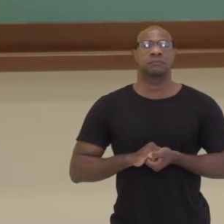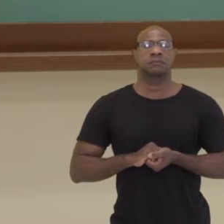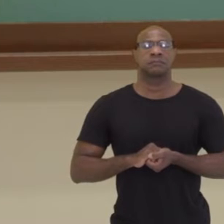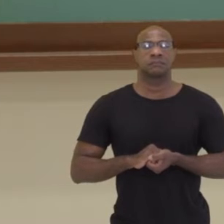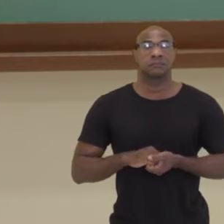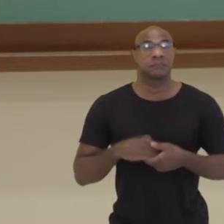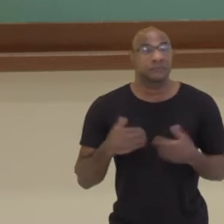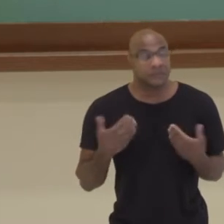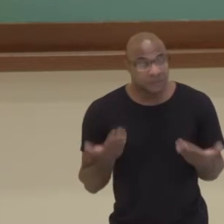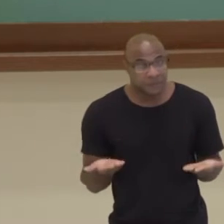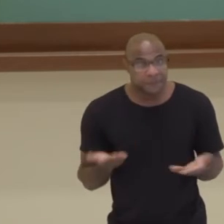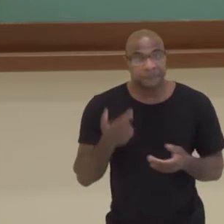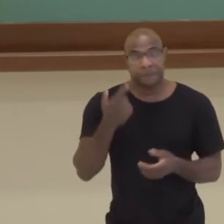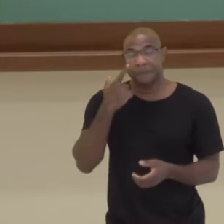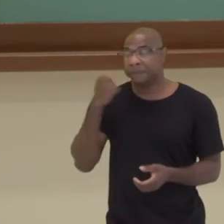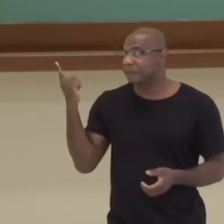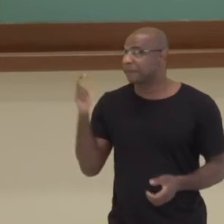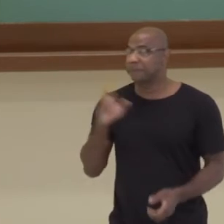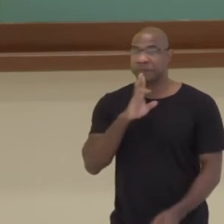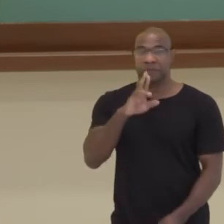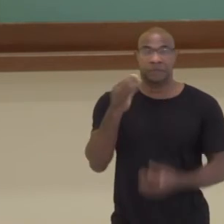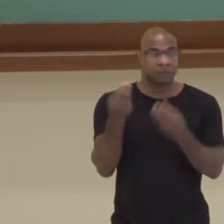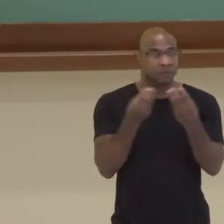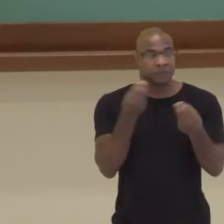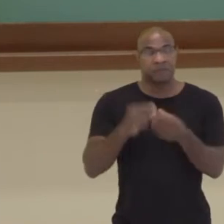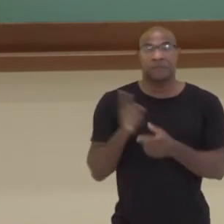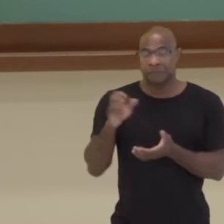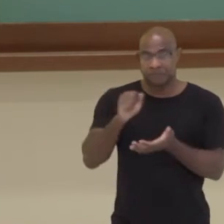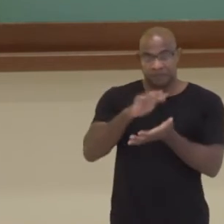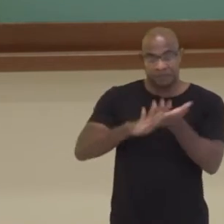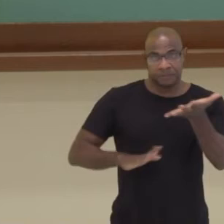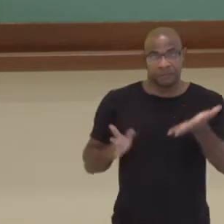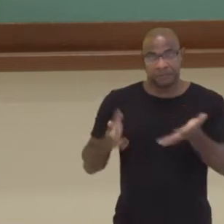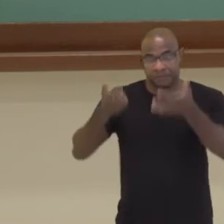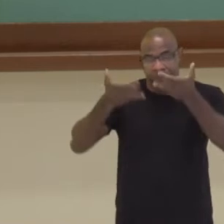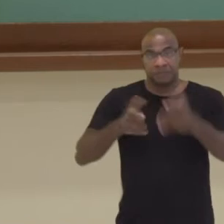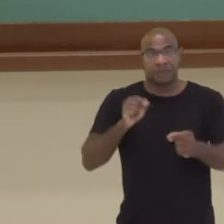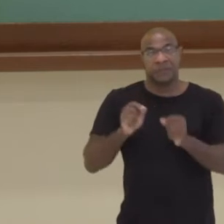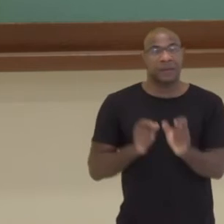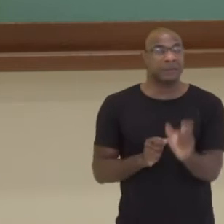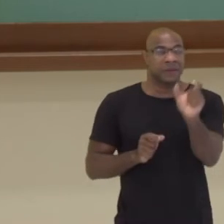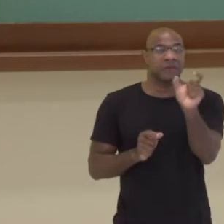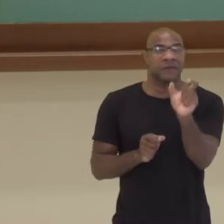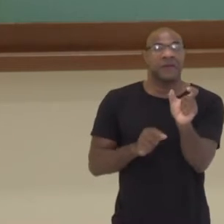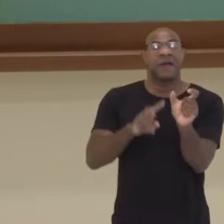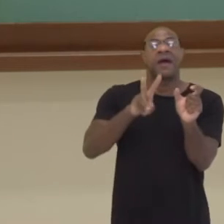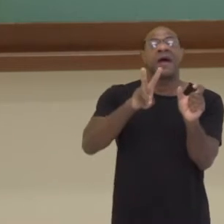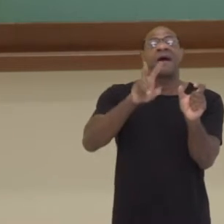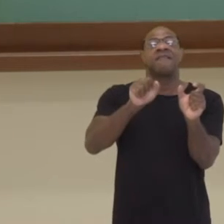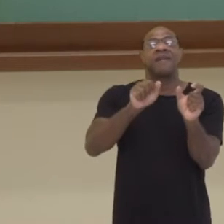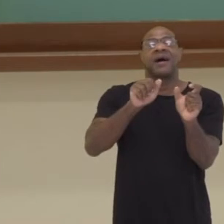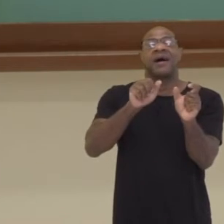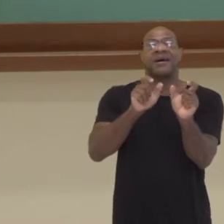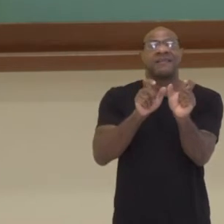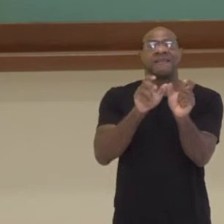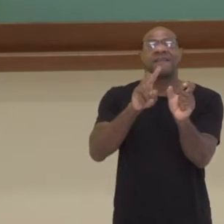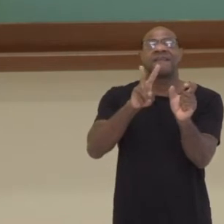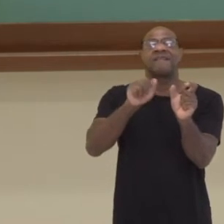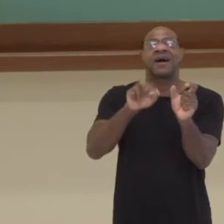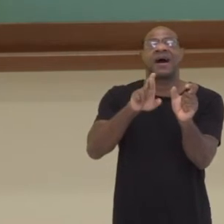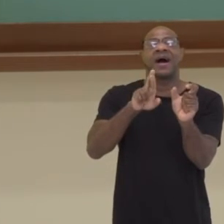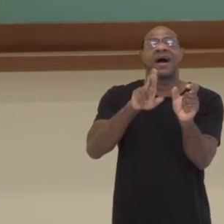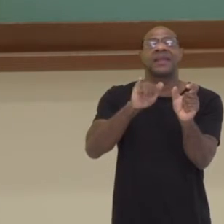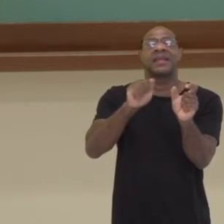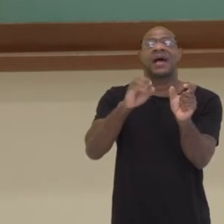Vamos lá, pessoal? Então, veja, nesse exercício, ele falou a palavrinha variação. Nesta